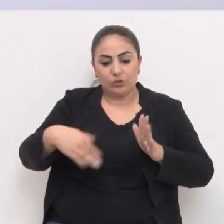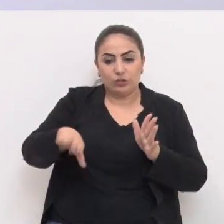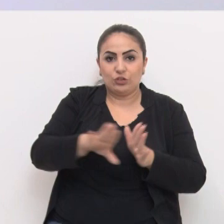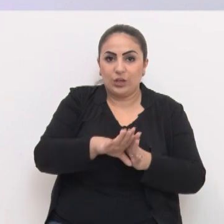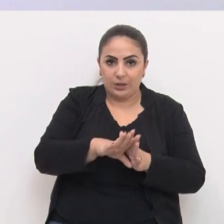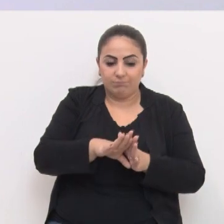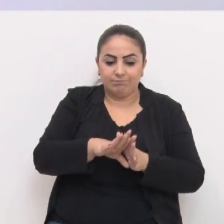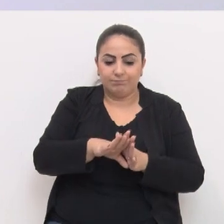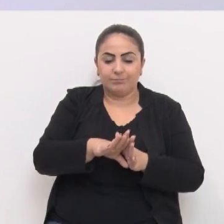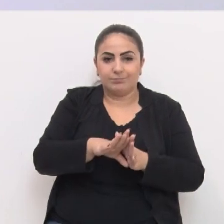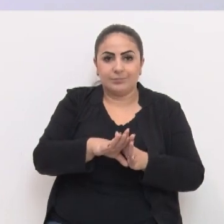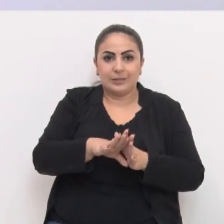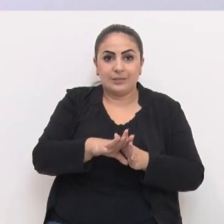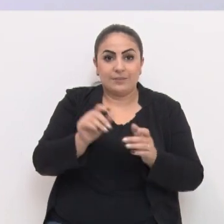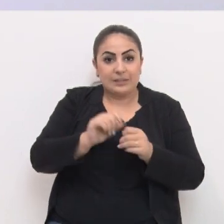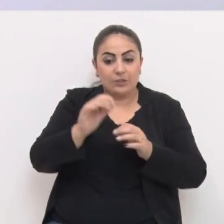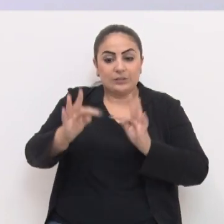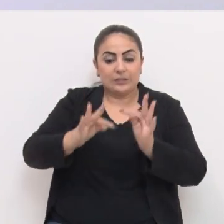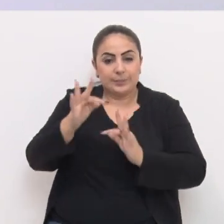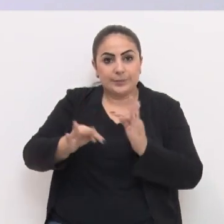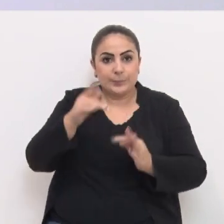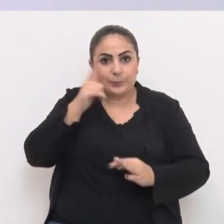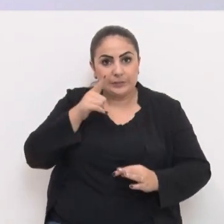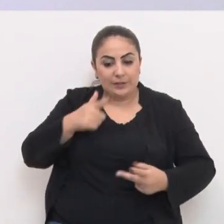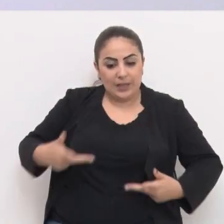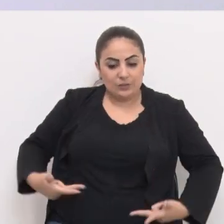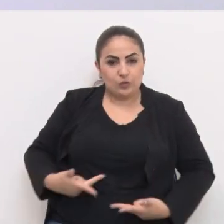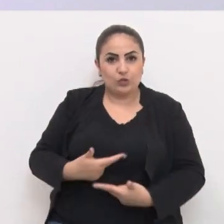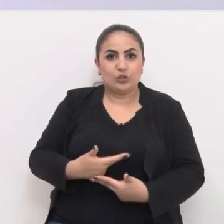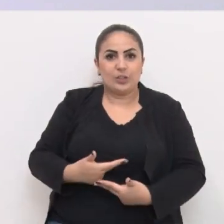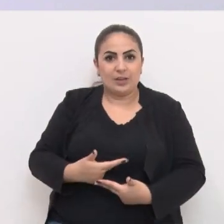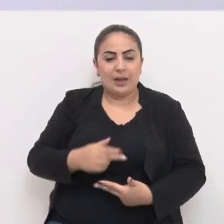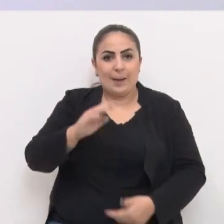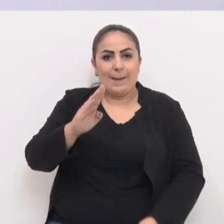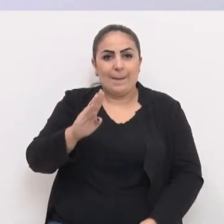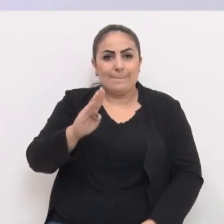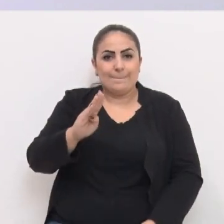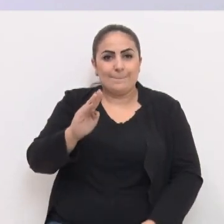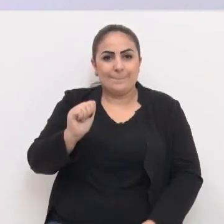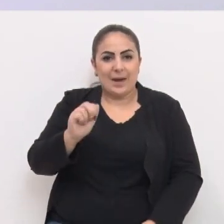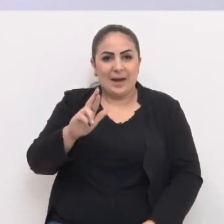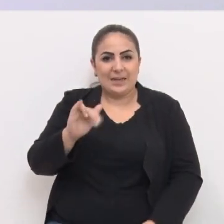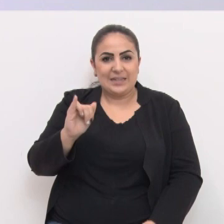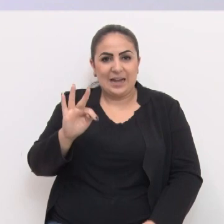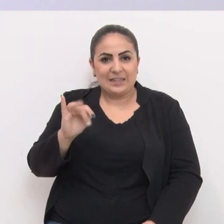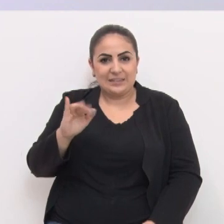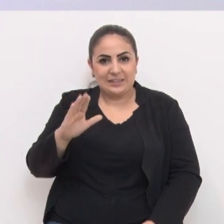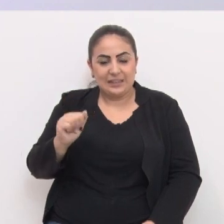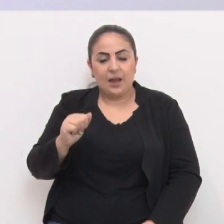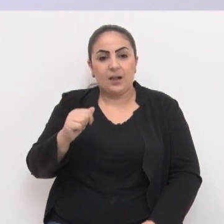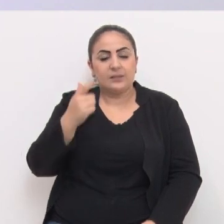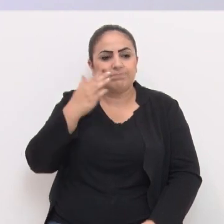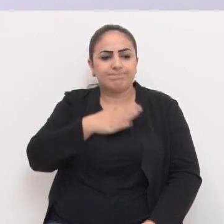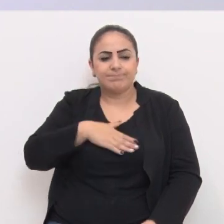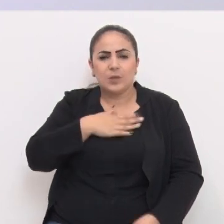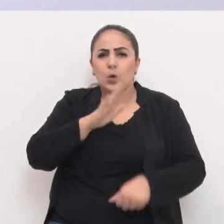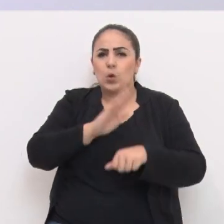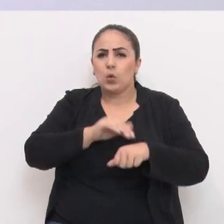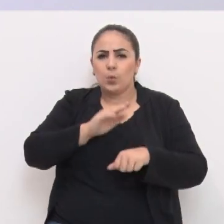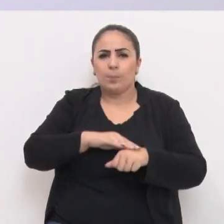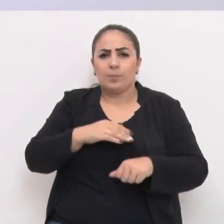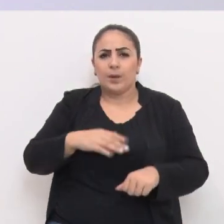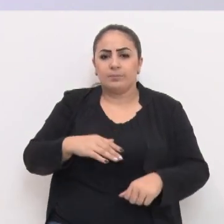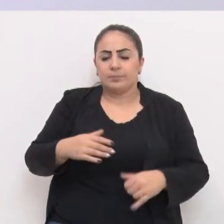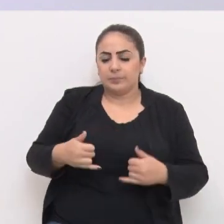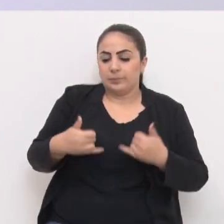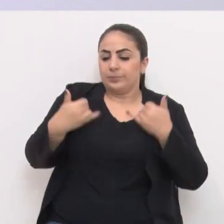chegam para o tratamento, para a cirurgia bariátrica, eles chegam com uma carga de culpa muito grande, a autoestima muito